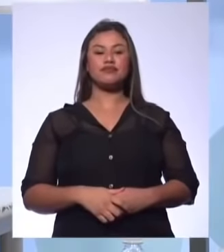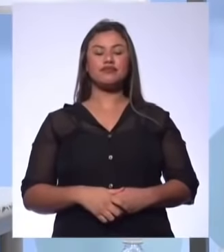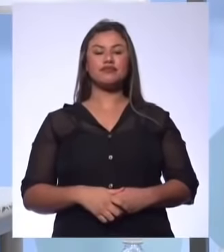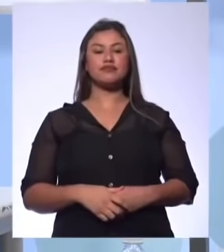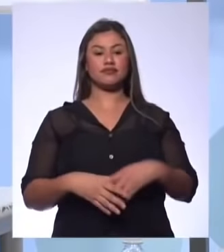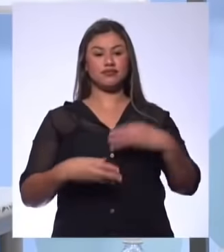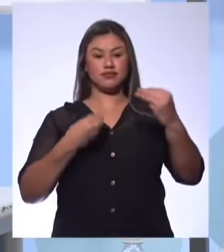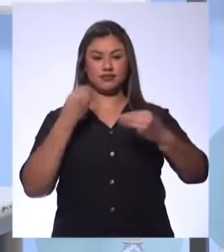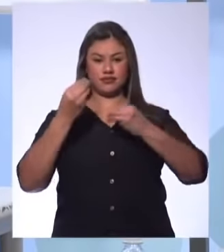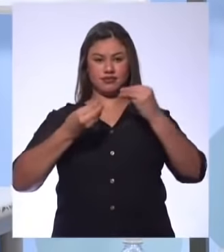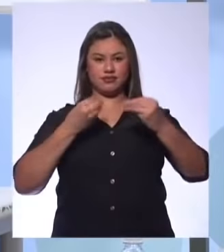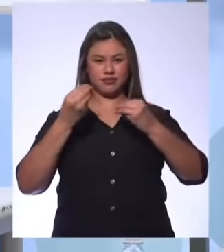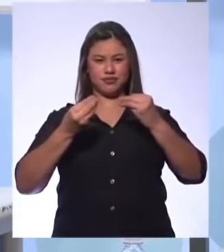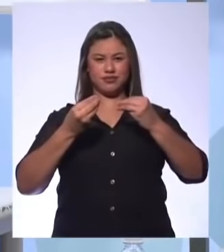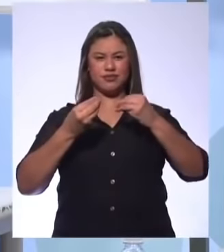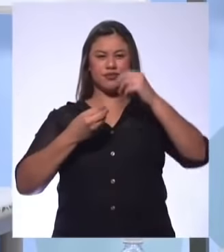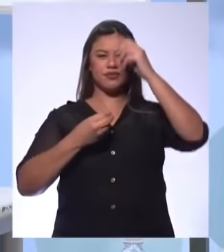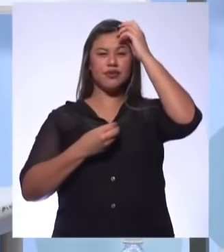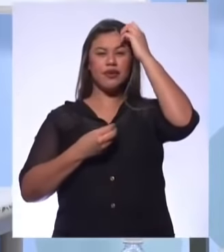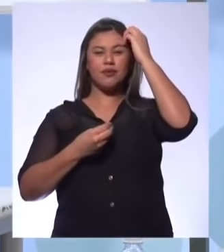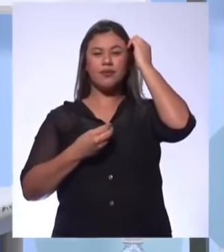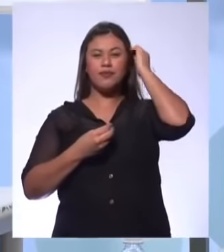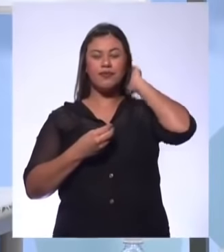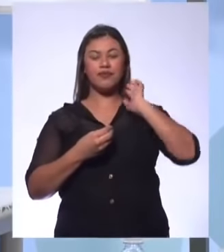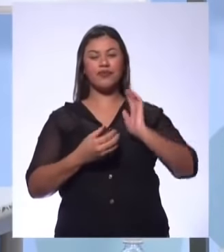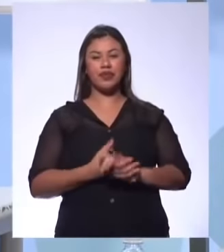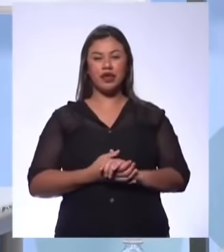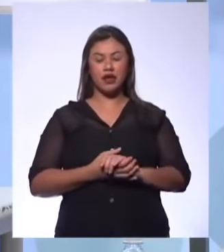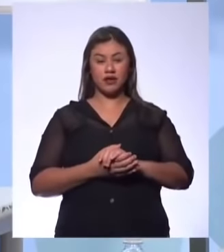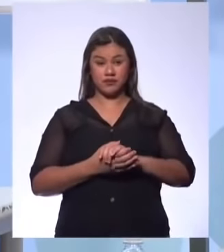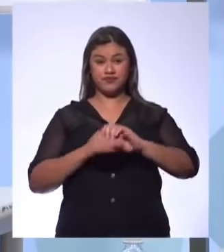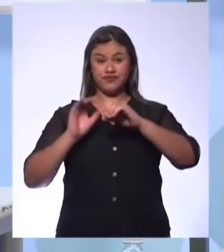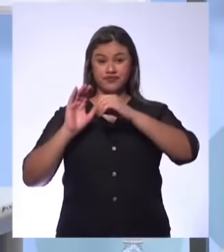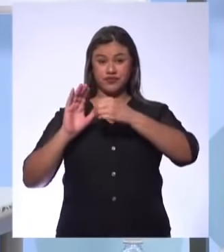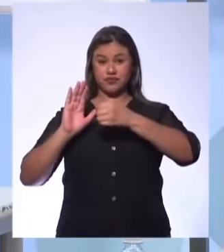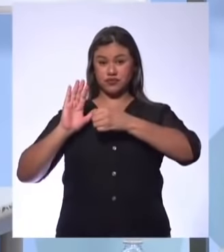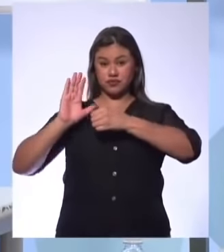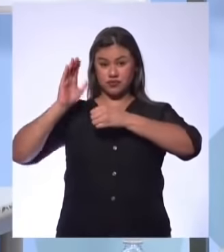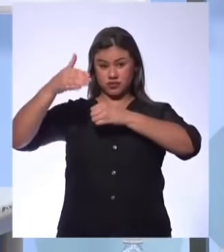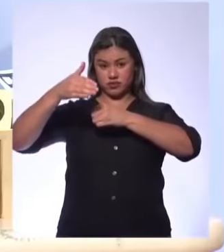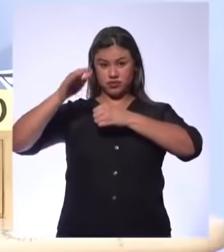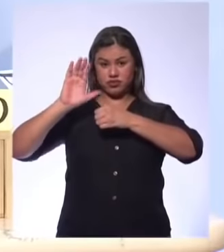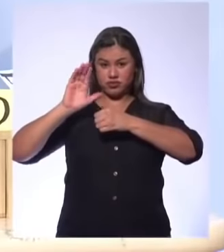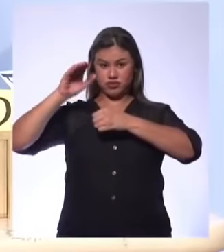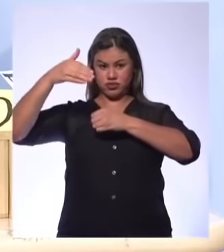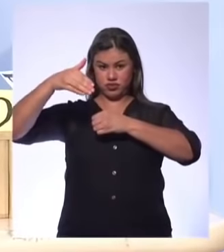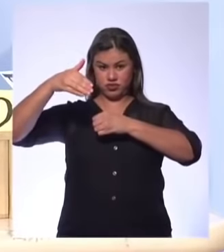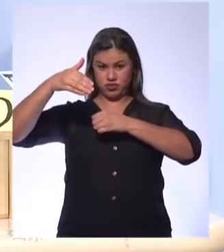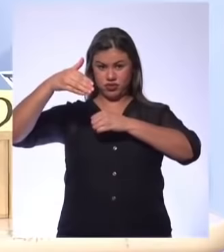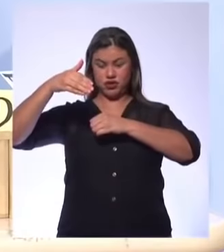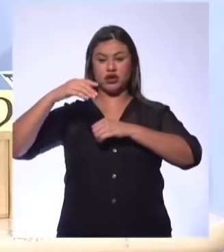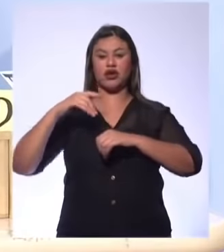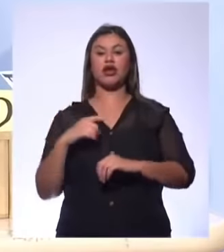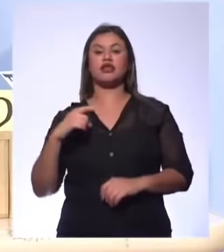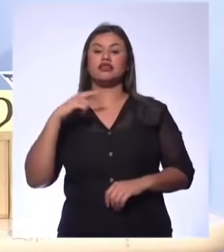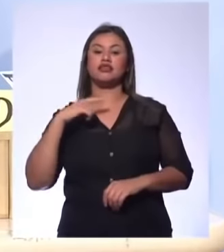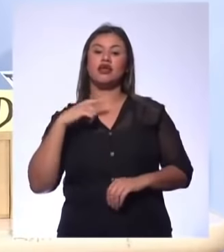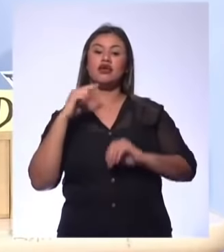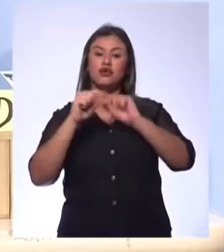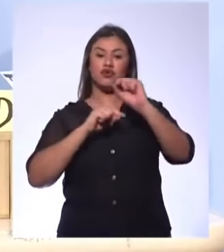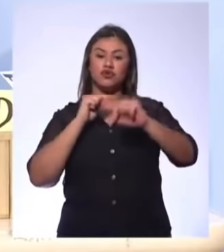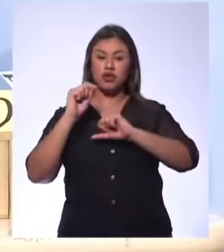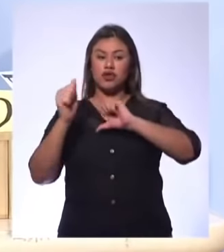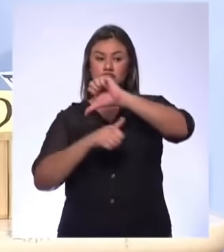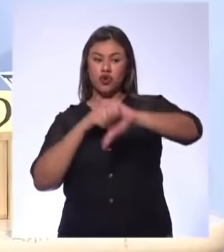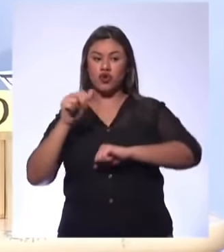O Império, a parte do Oriente, tá aqui, ó, a parte do Oriente, depois ela vai virar o famoso Império